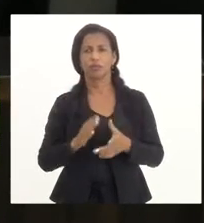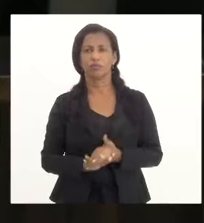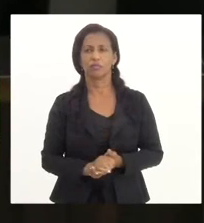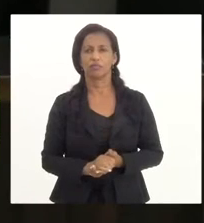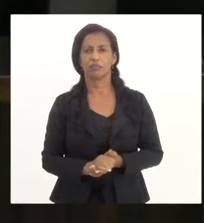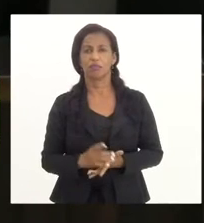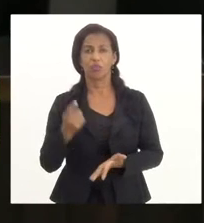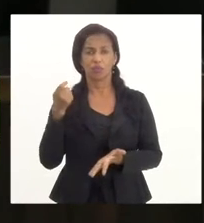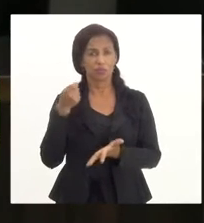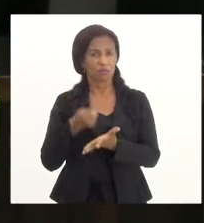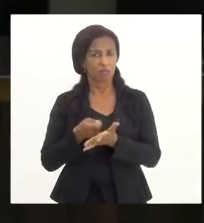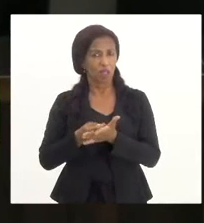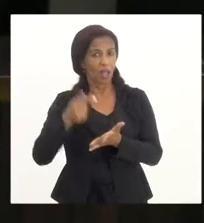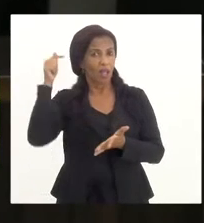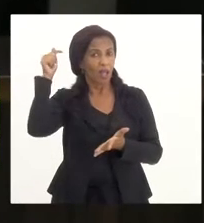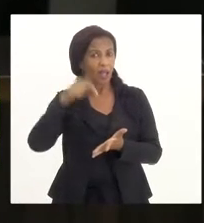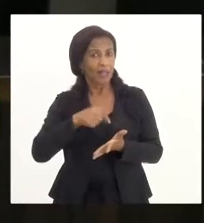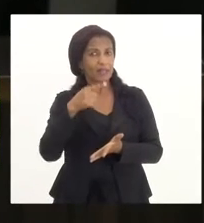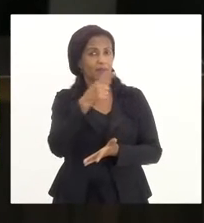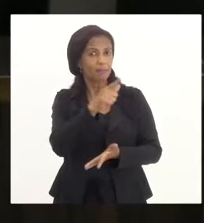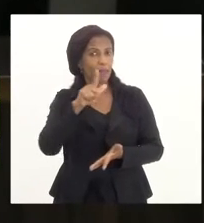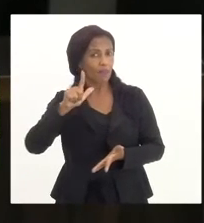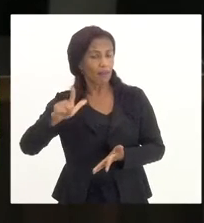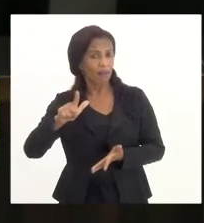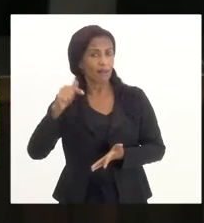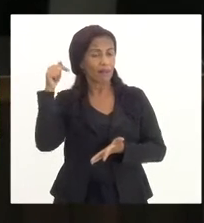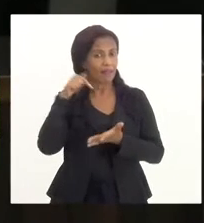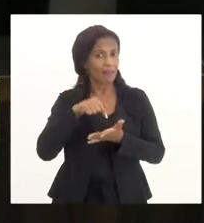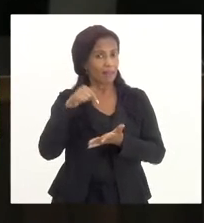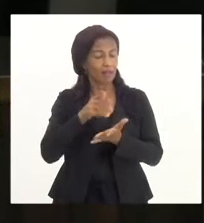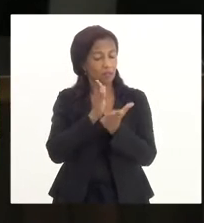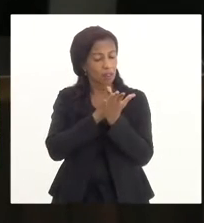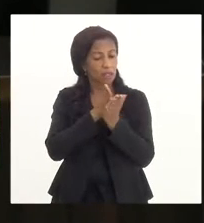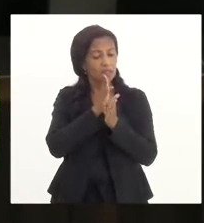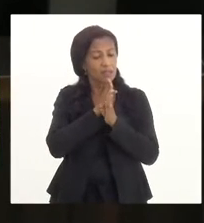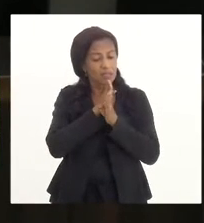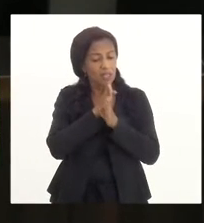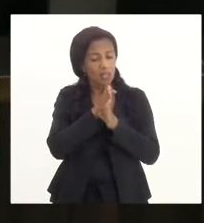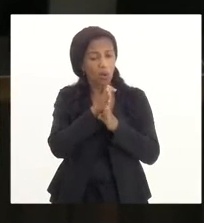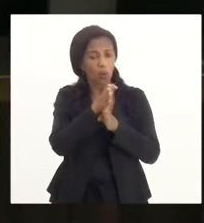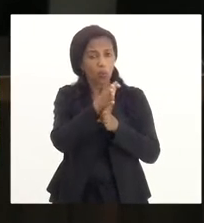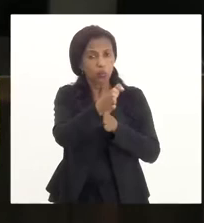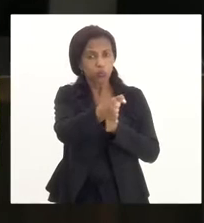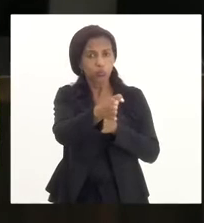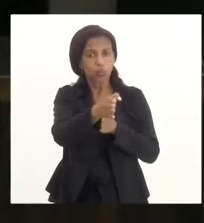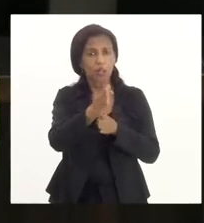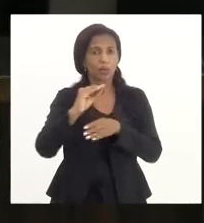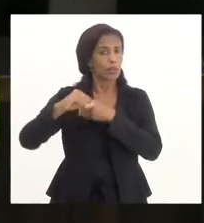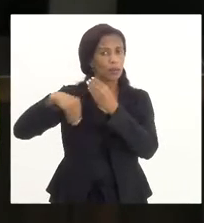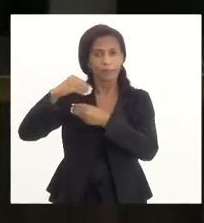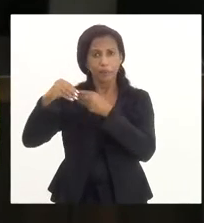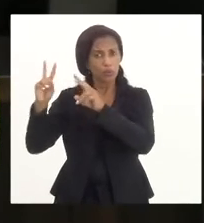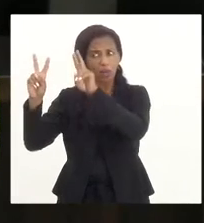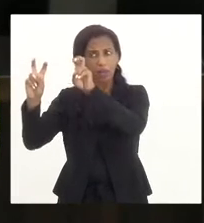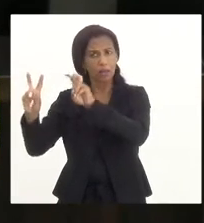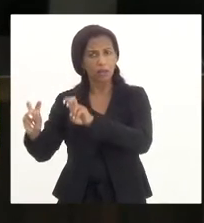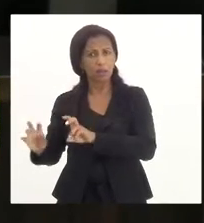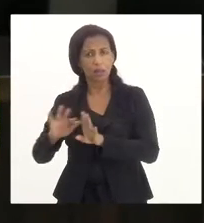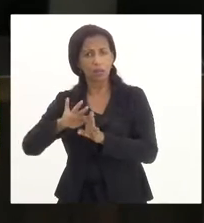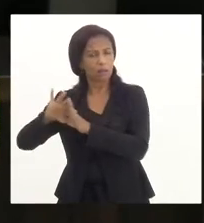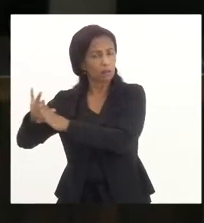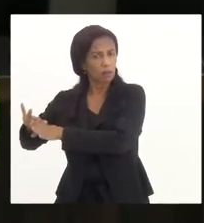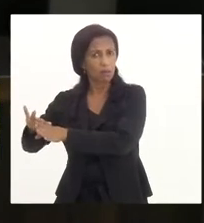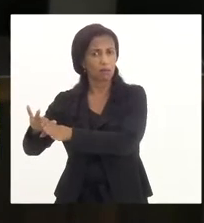fosse pertinente a esse projeto a gente tem que seguir projeto para o projeto semana de misturar os tema